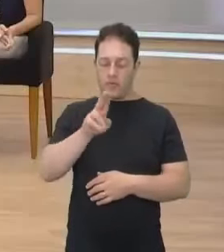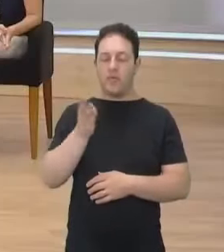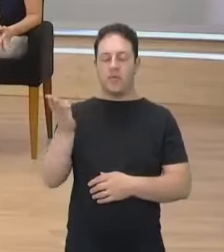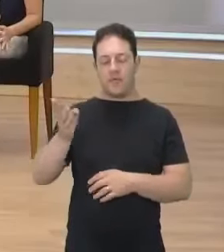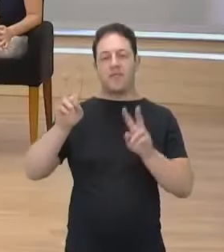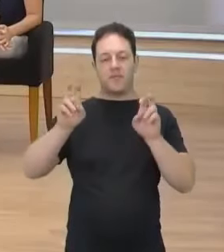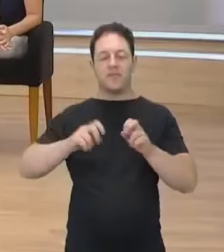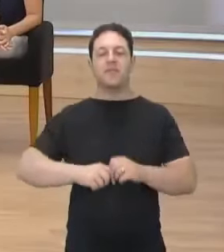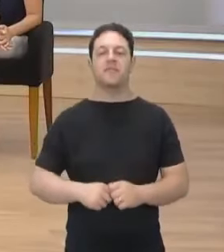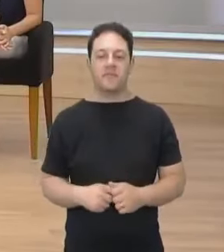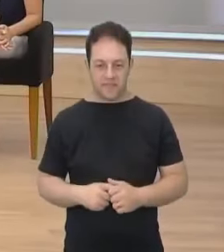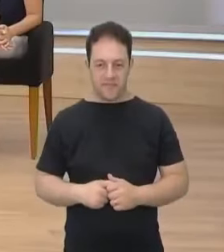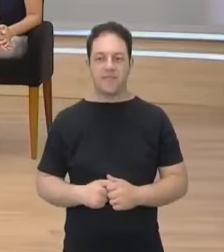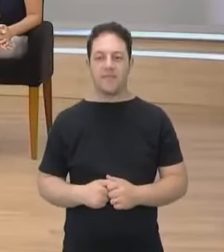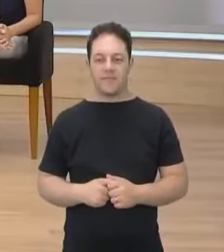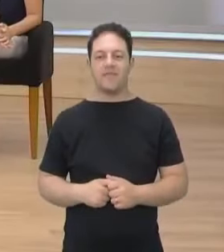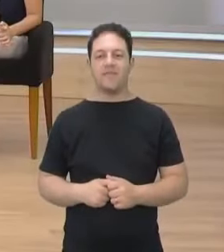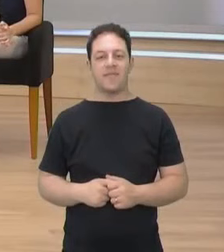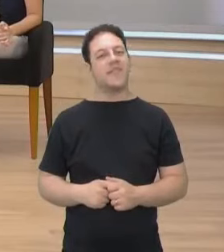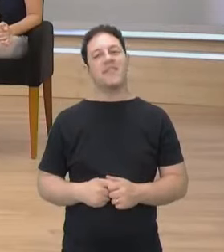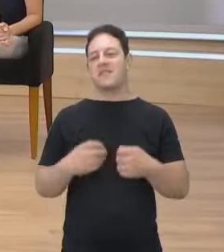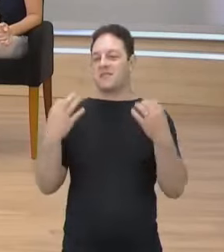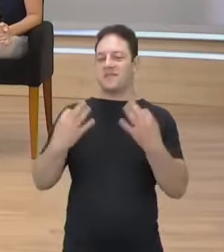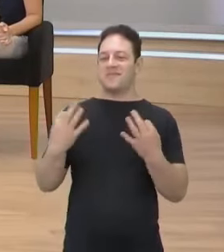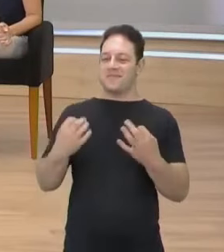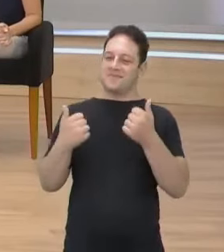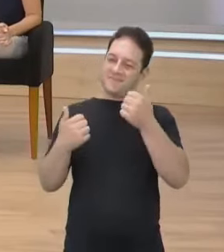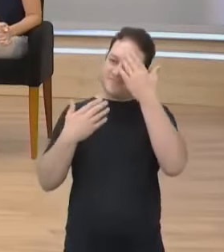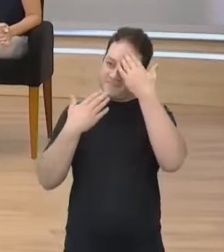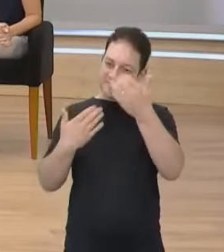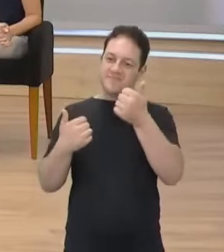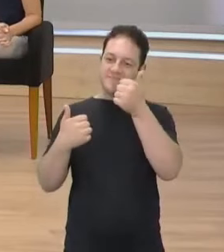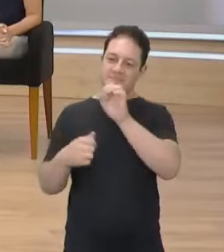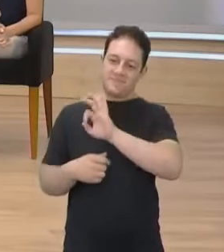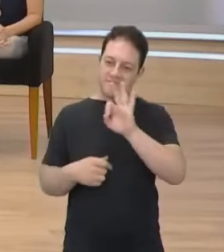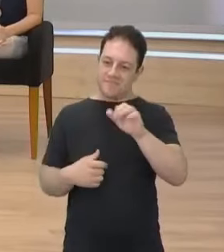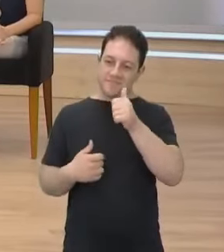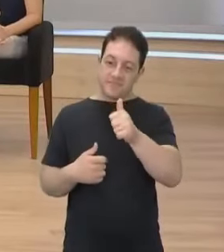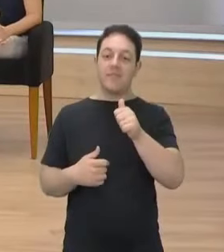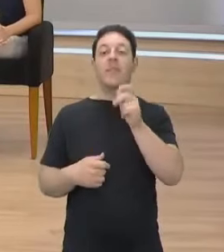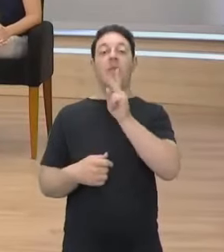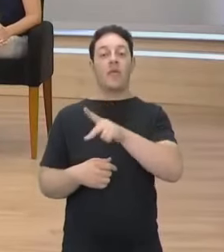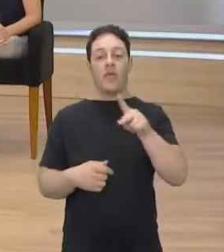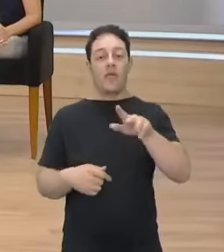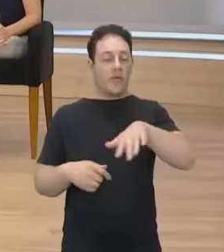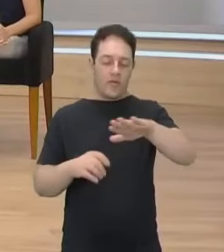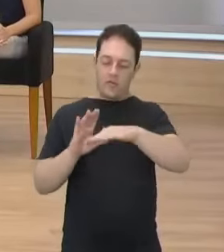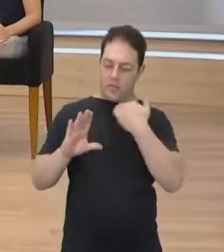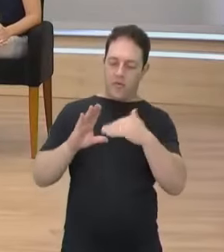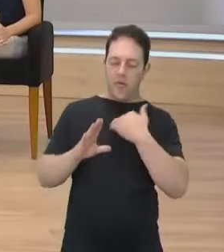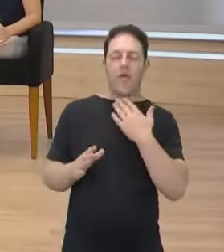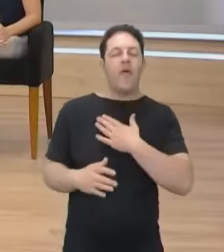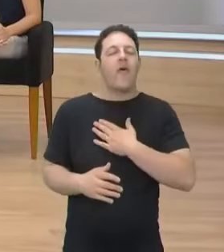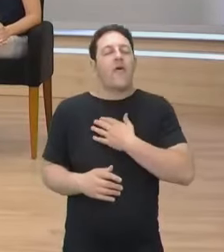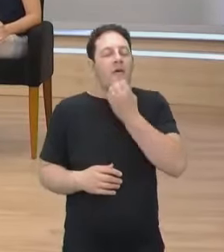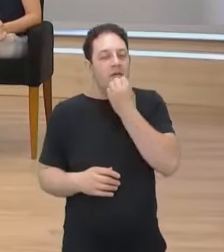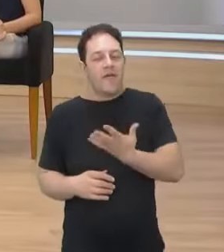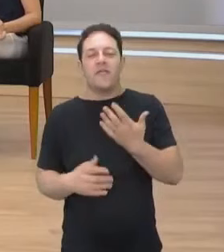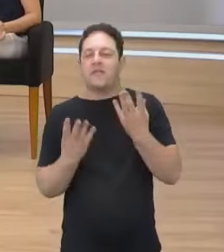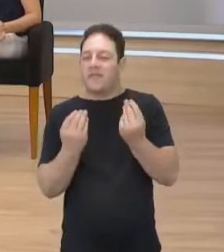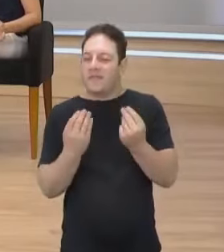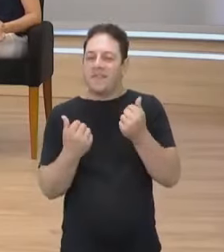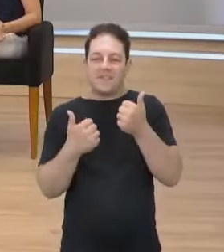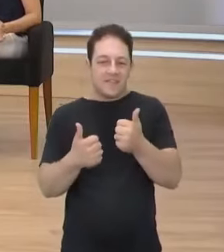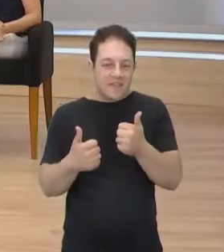tema de gestão de desastre. Tá? Perfeito, Eduardo. Muito obrigada. Os professores comentaram que gostaram bastante